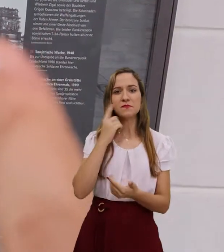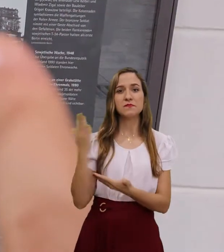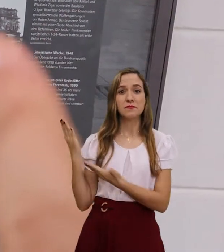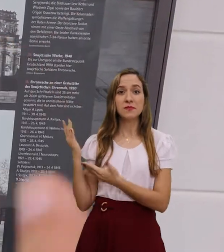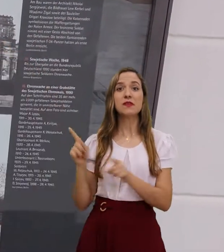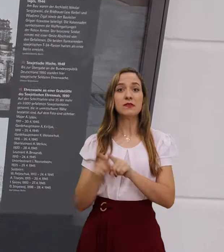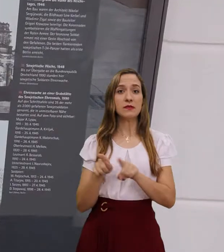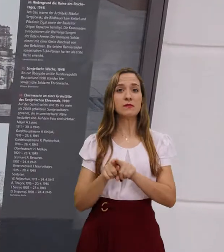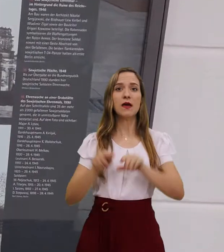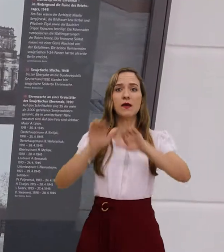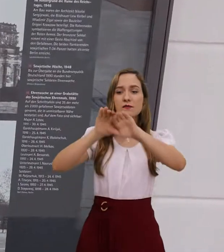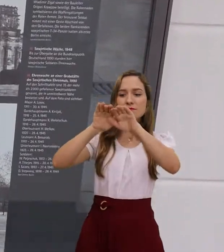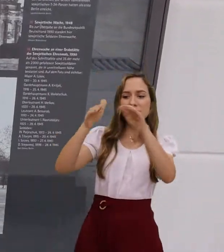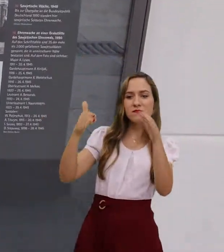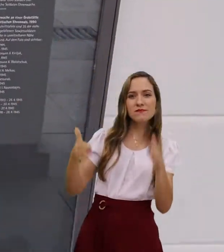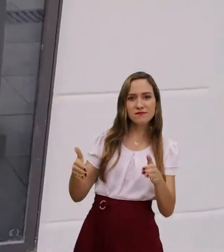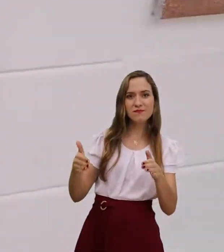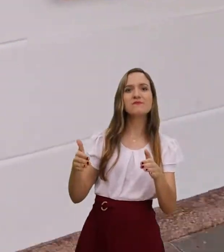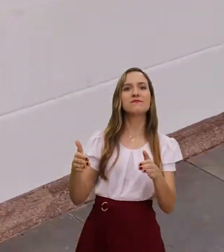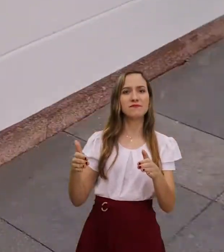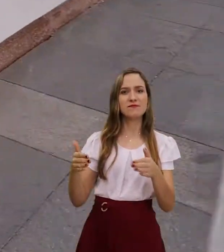um hashtag.